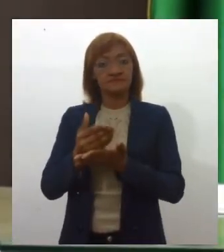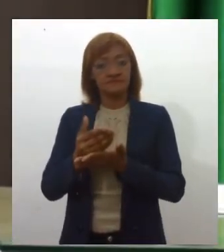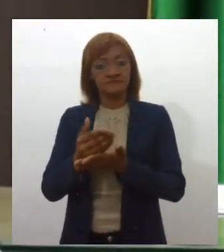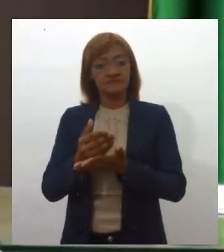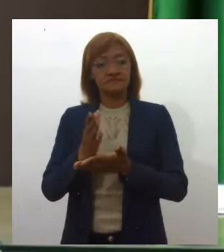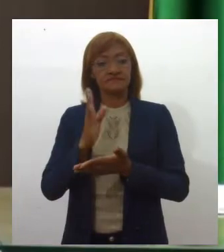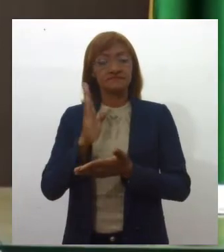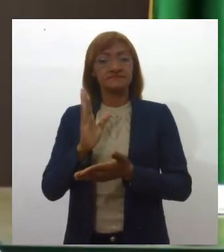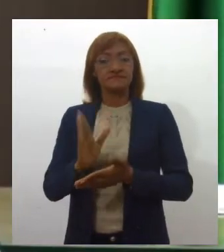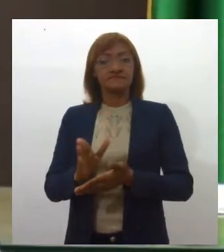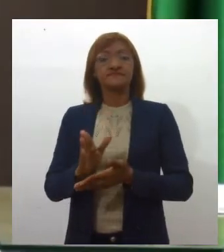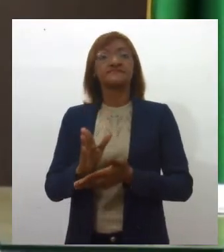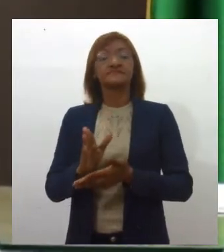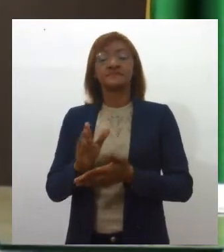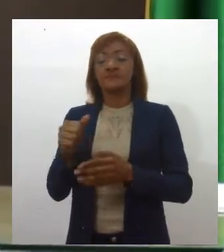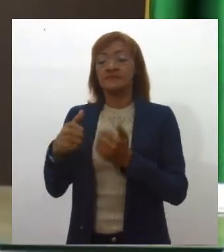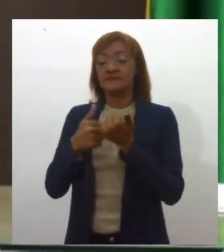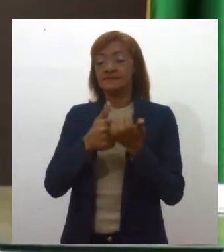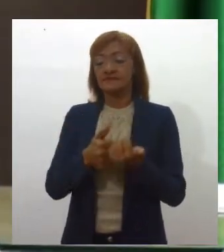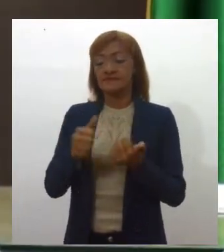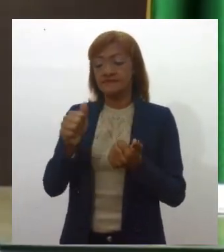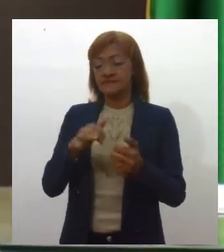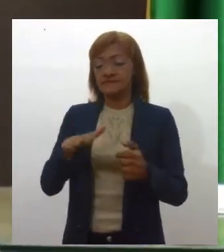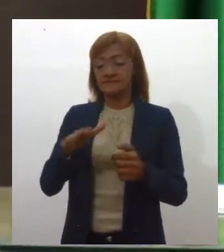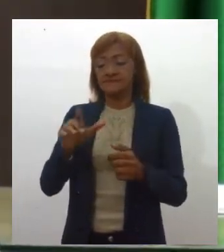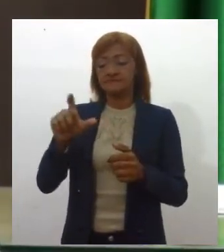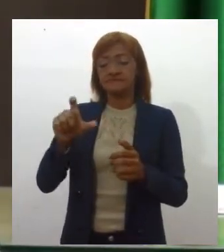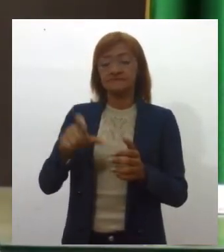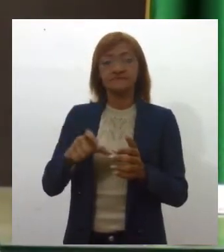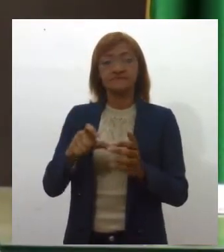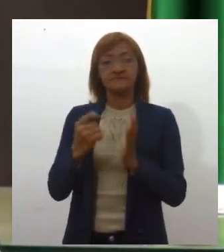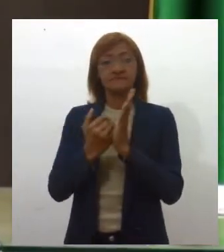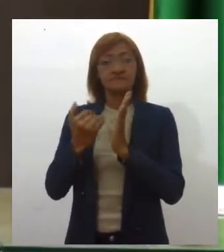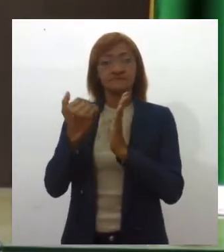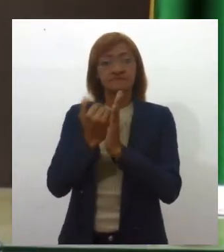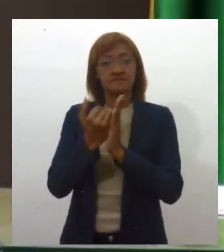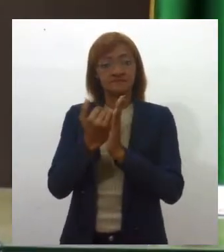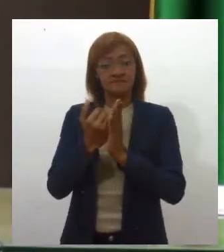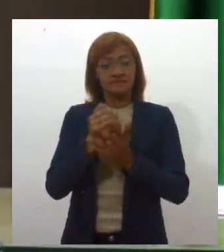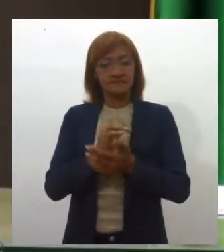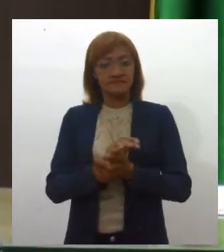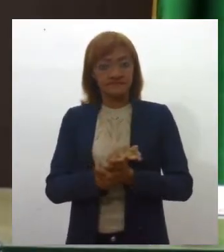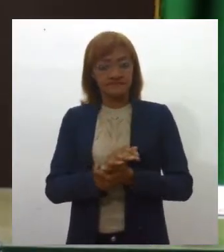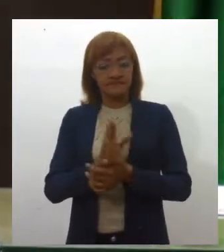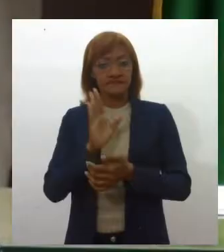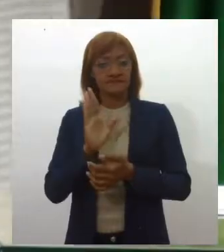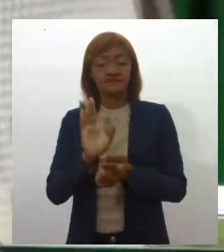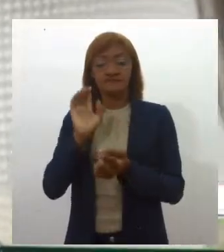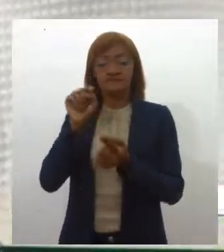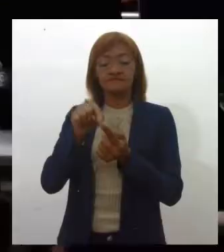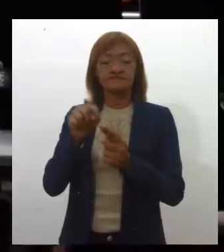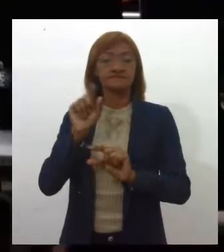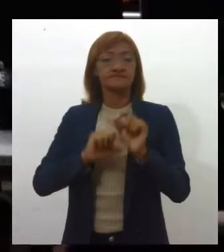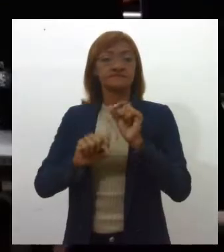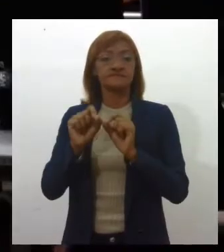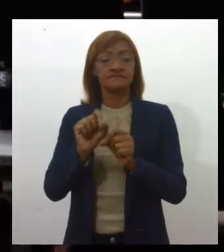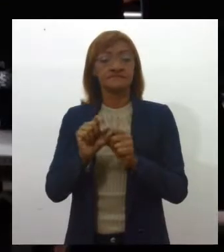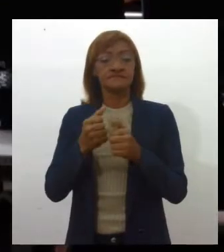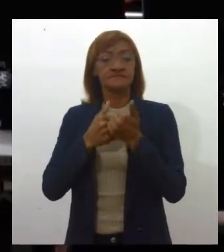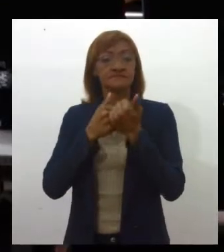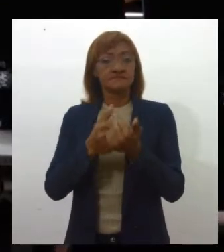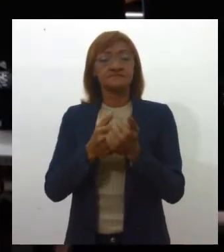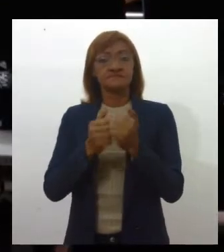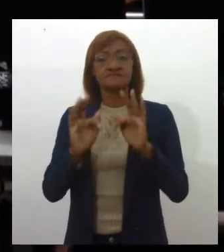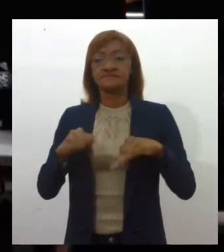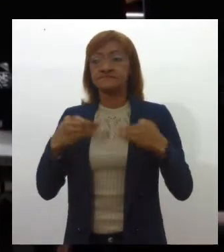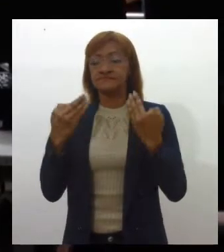do benefício assistencial denominado Cartão Mais Inclusão, o CMAIS. O intuito é colaborar com a segurança alimentar das famílias